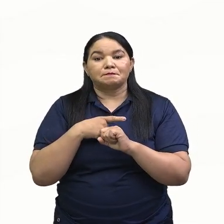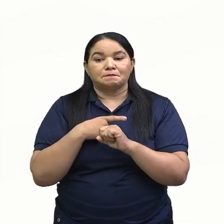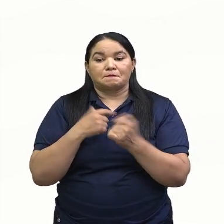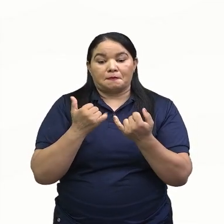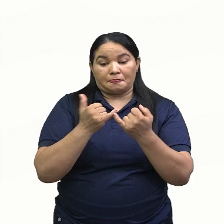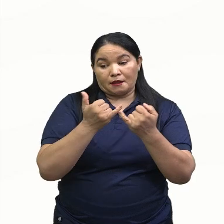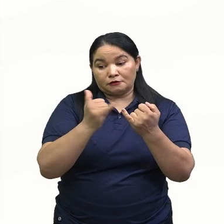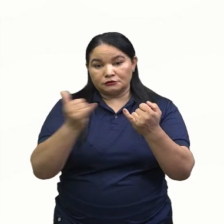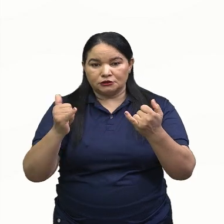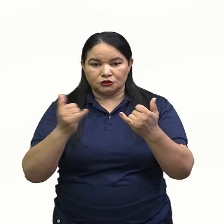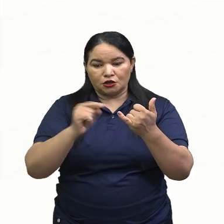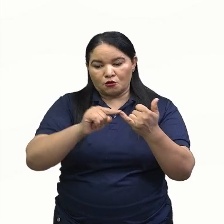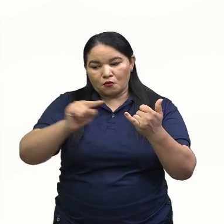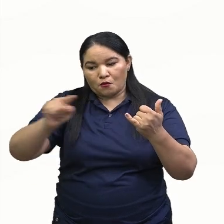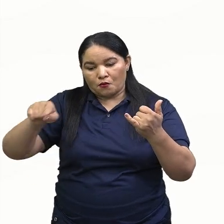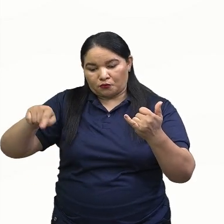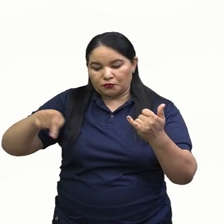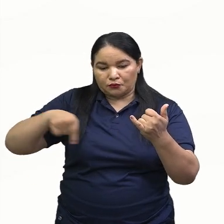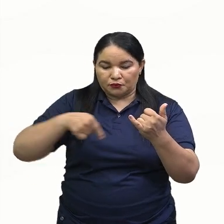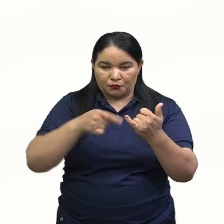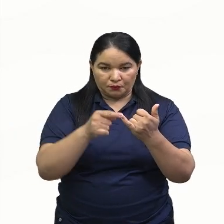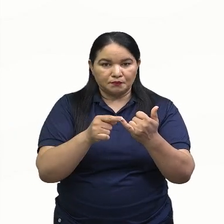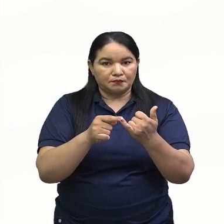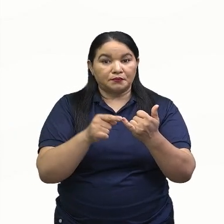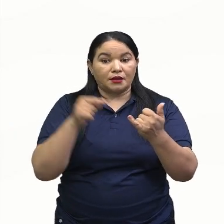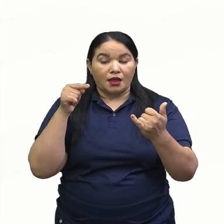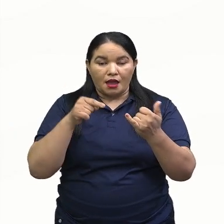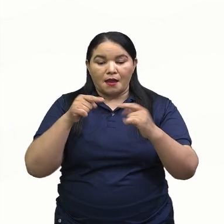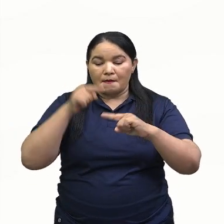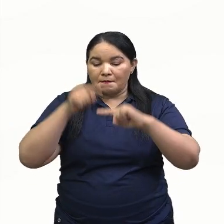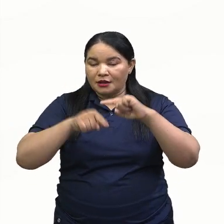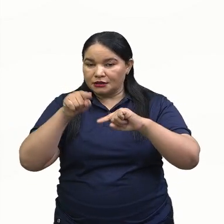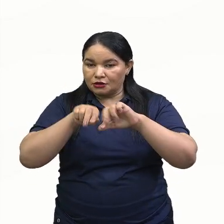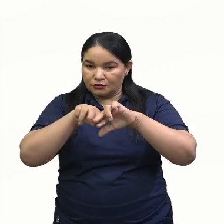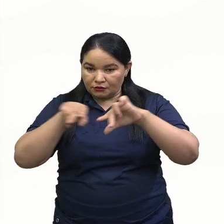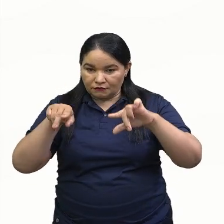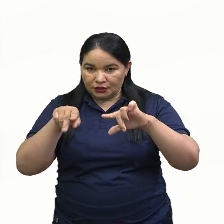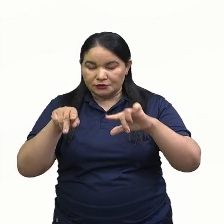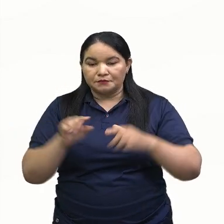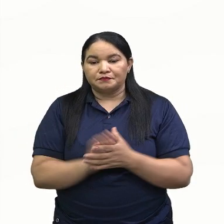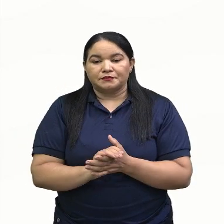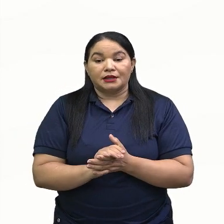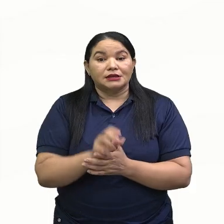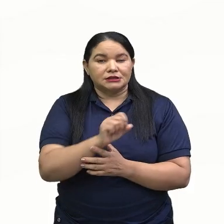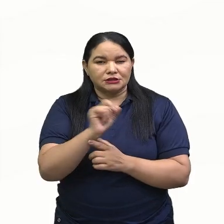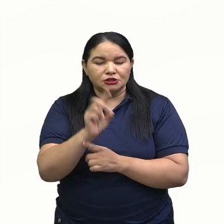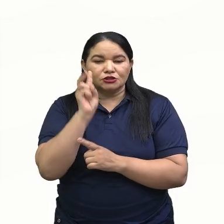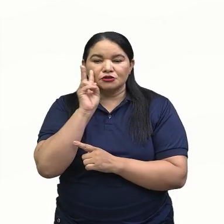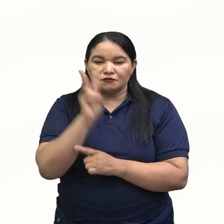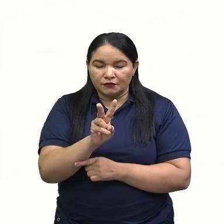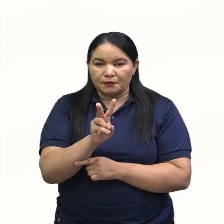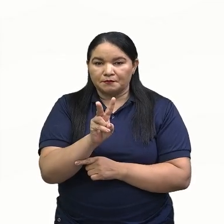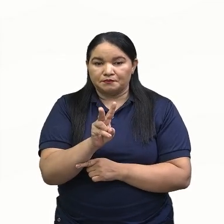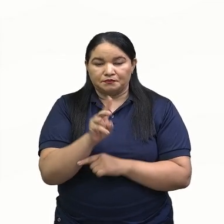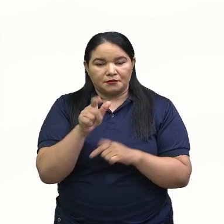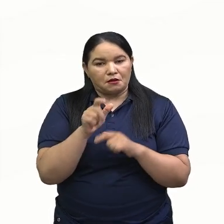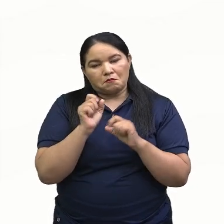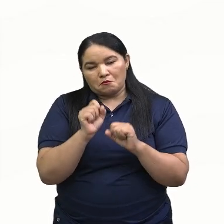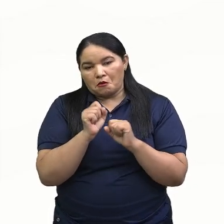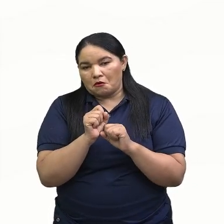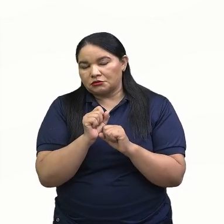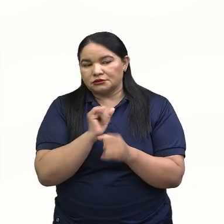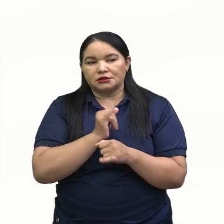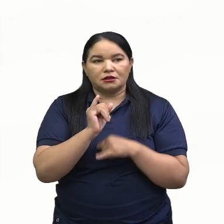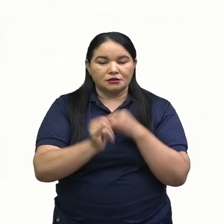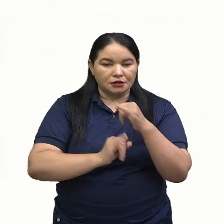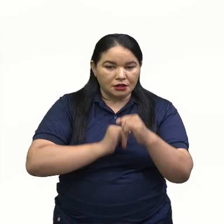circuitos elétricos. Quando vocês verem em algum lugar, na internet ou em